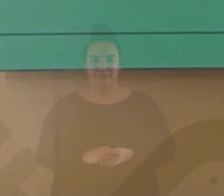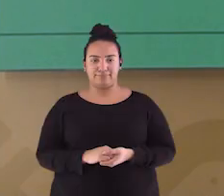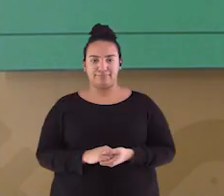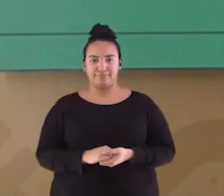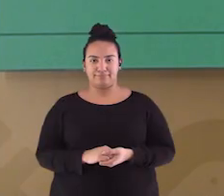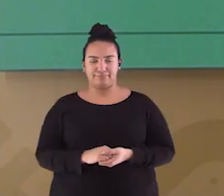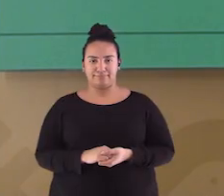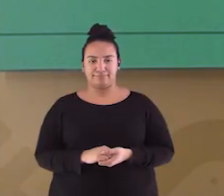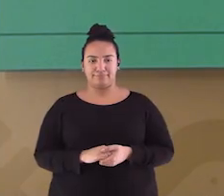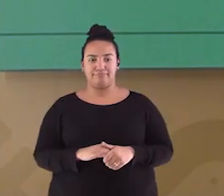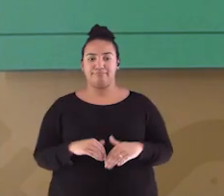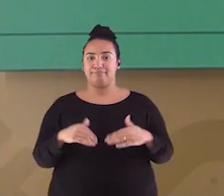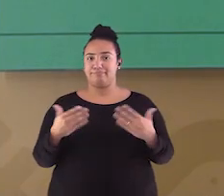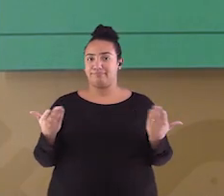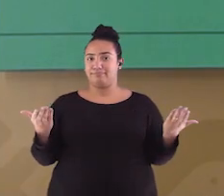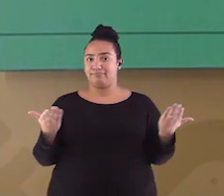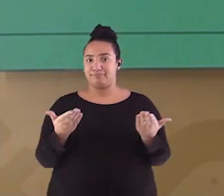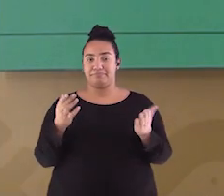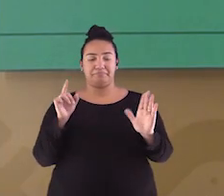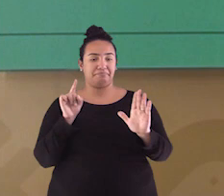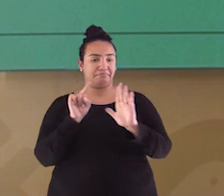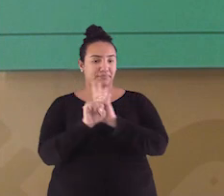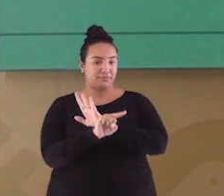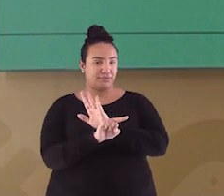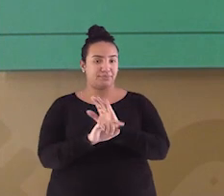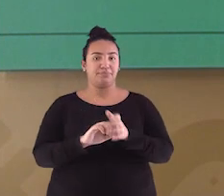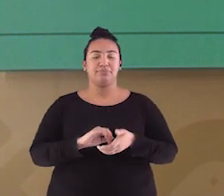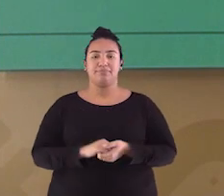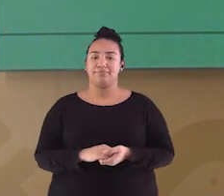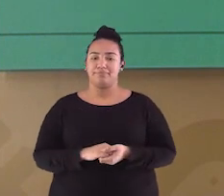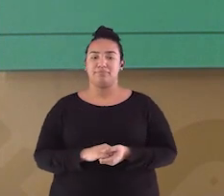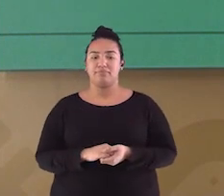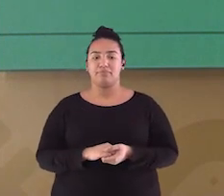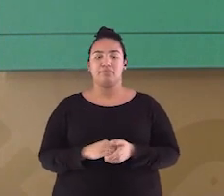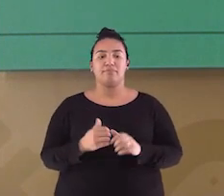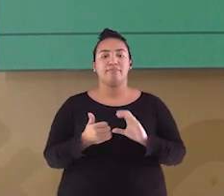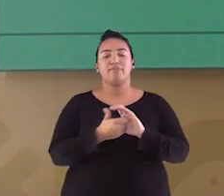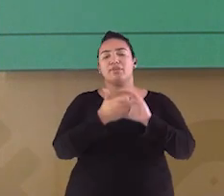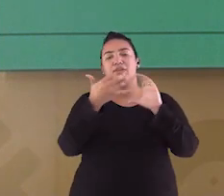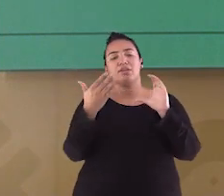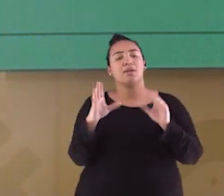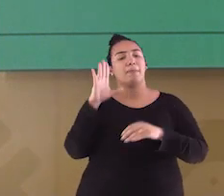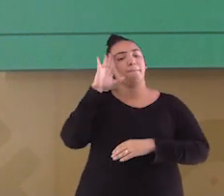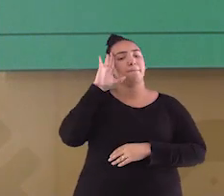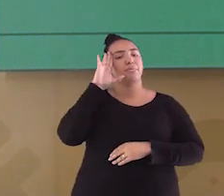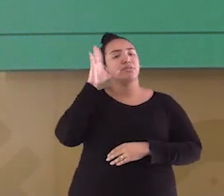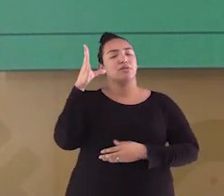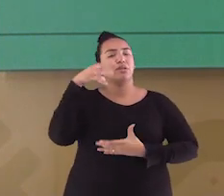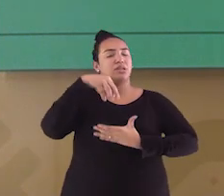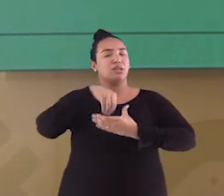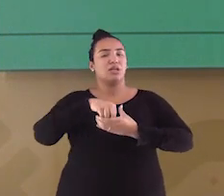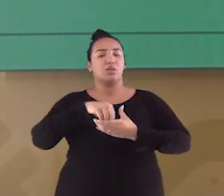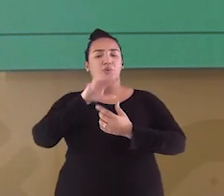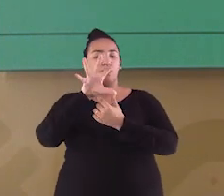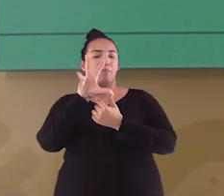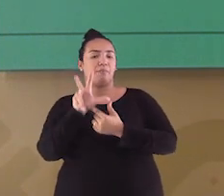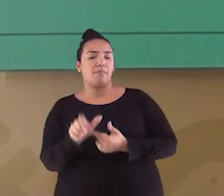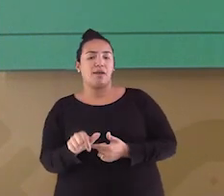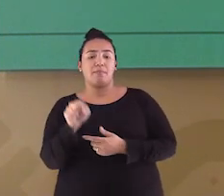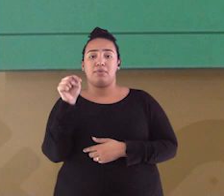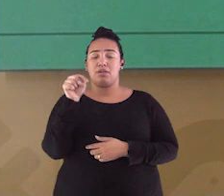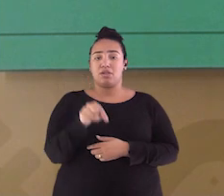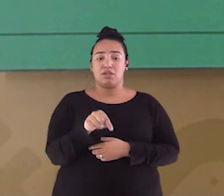E vamos para a pergunta. Qual a característica principal presente no mapa que faz